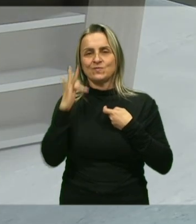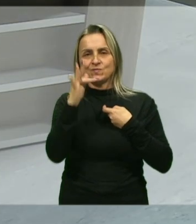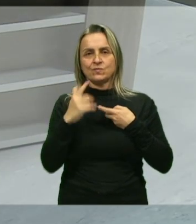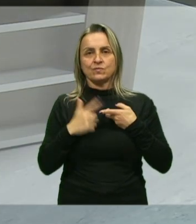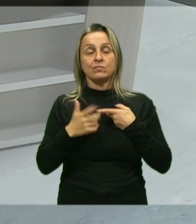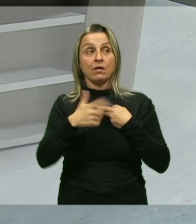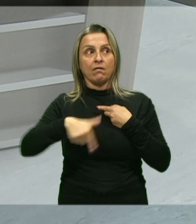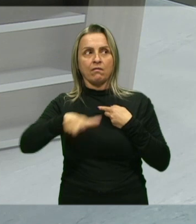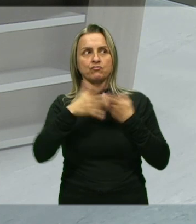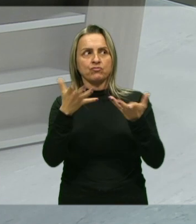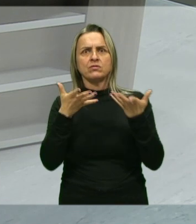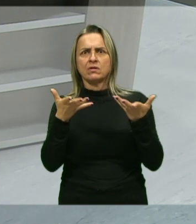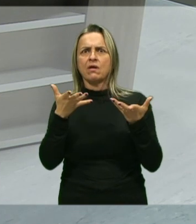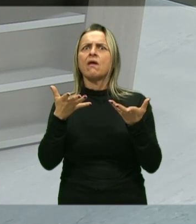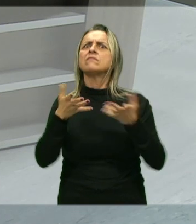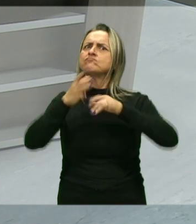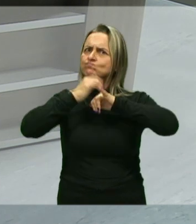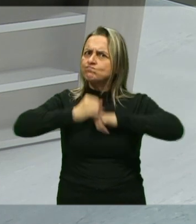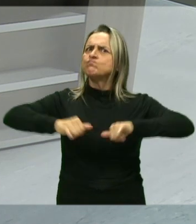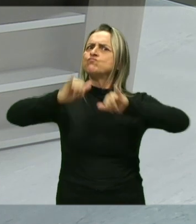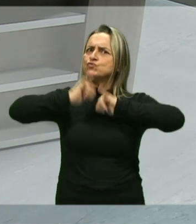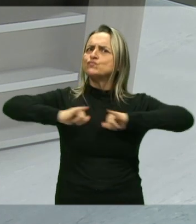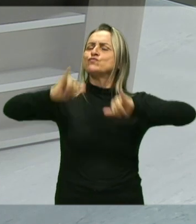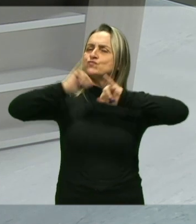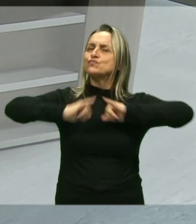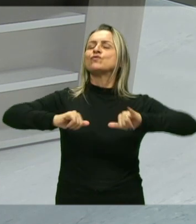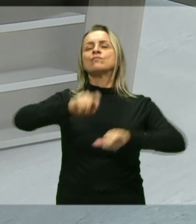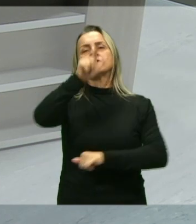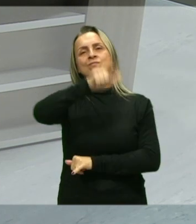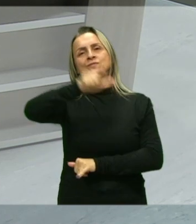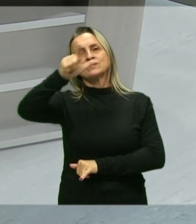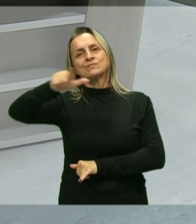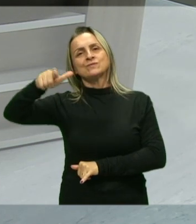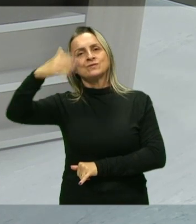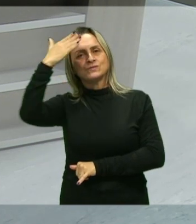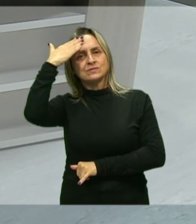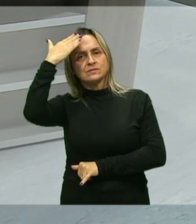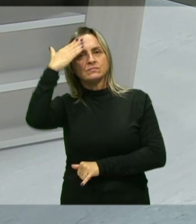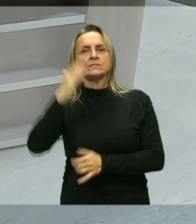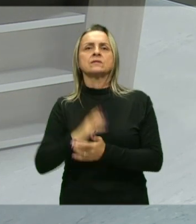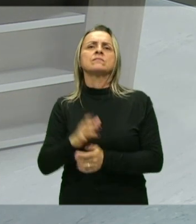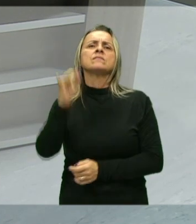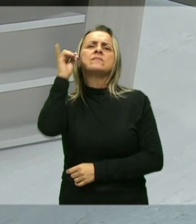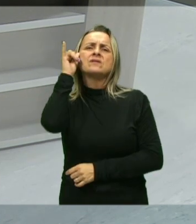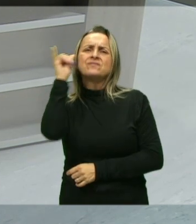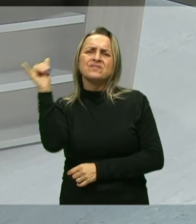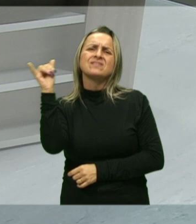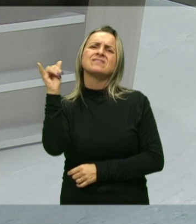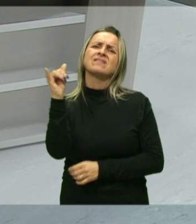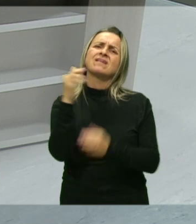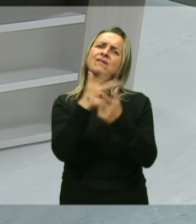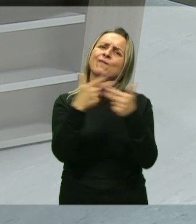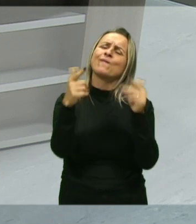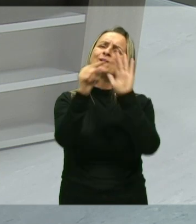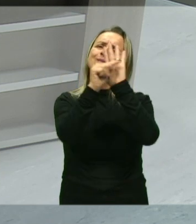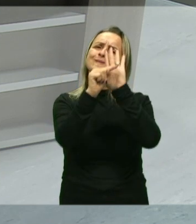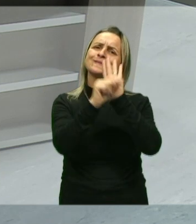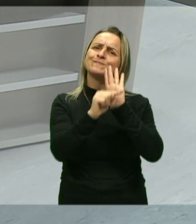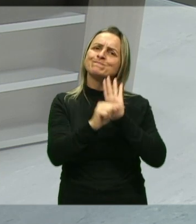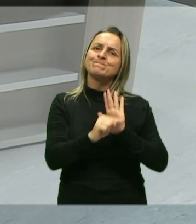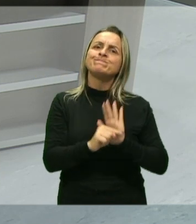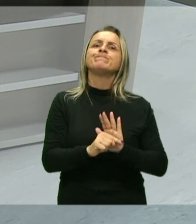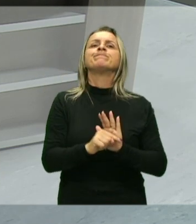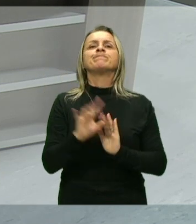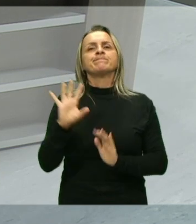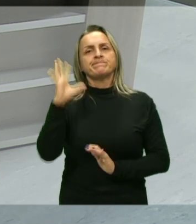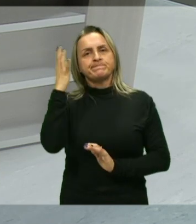essa informação realmente que chegue nas pessoas, né? Para que não aconteçam mais fatos como os narrados aqui